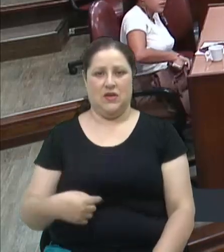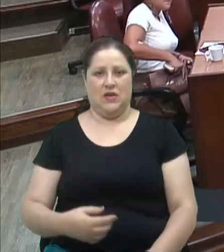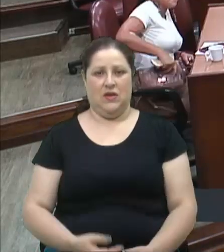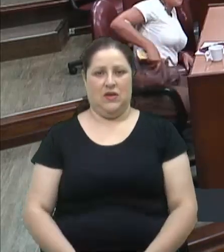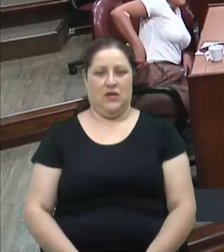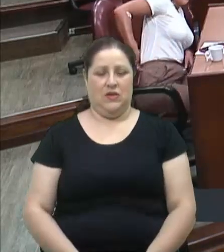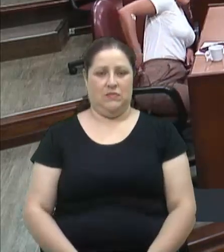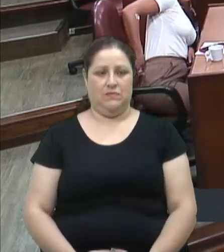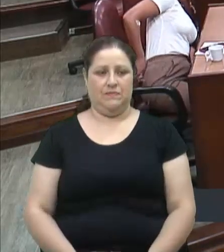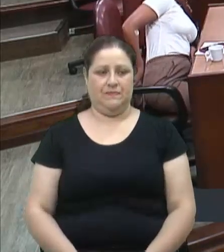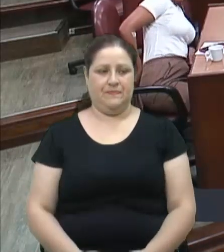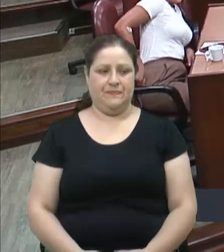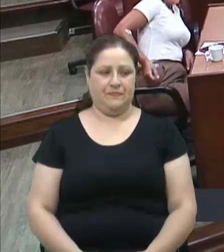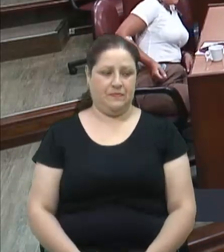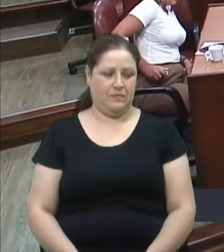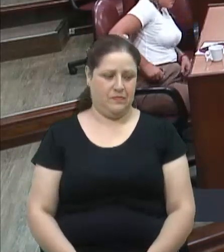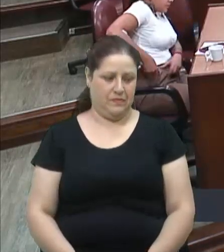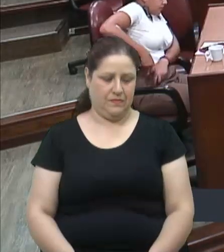Zanquim.